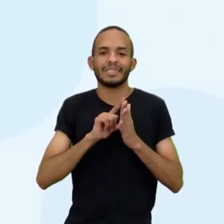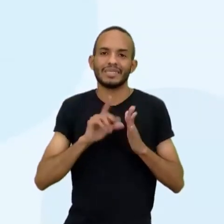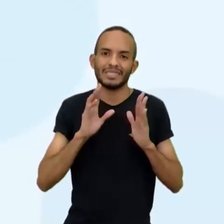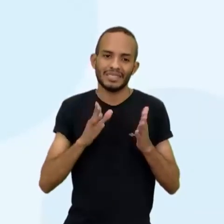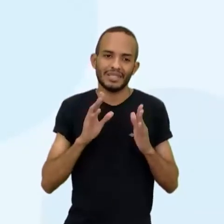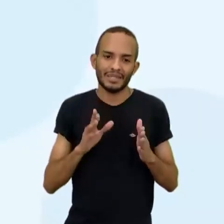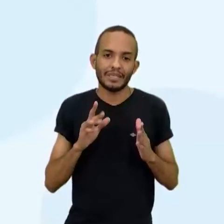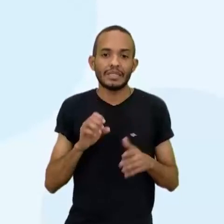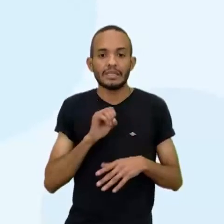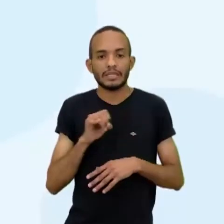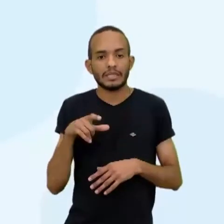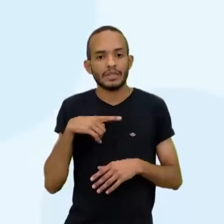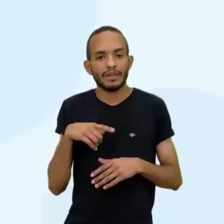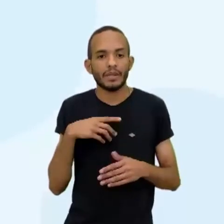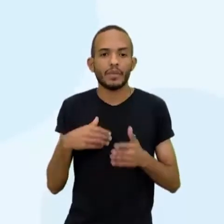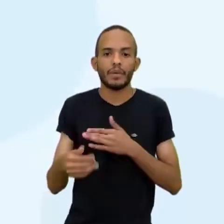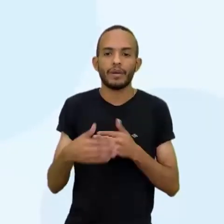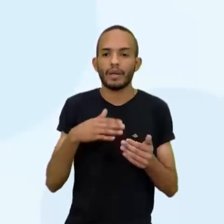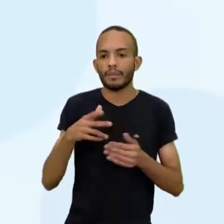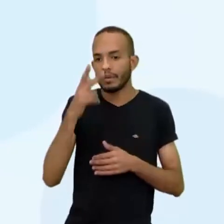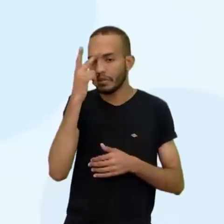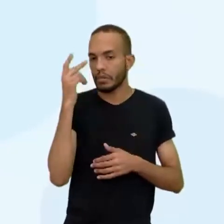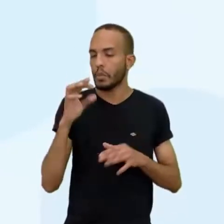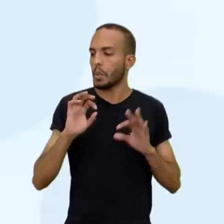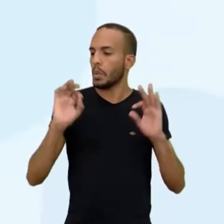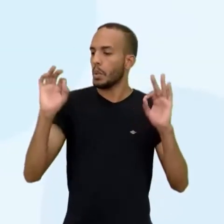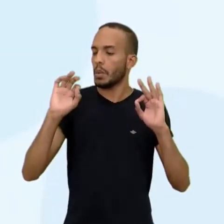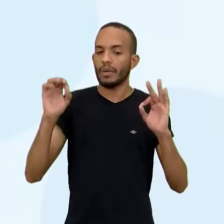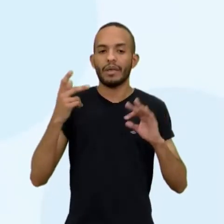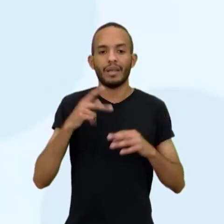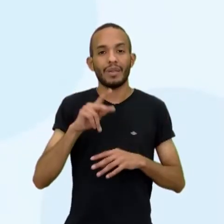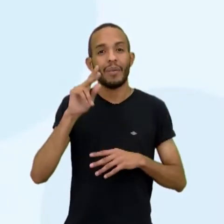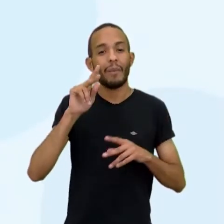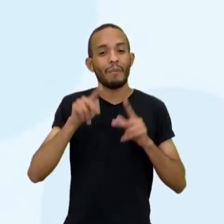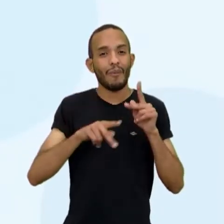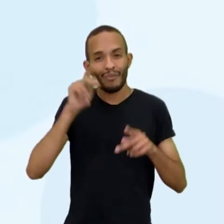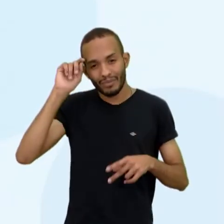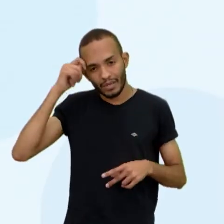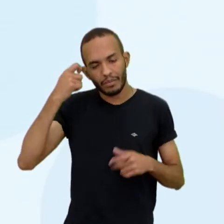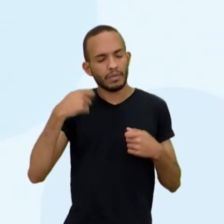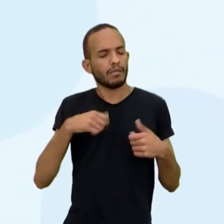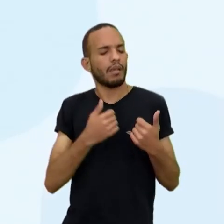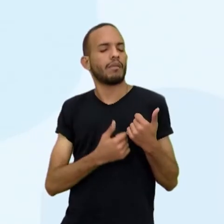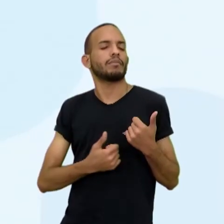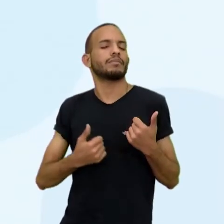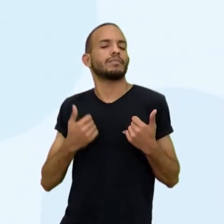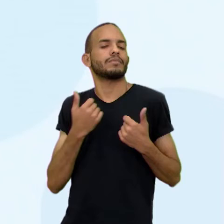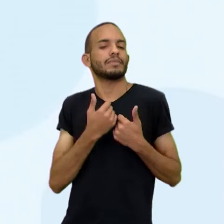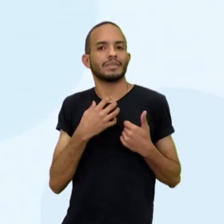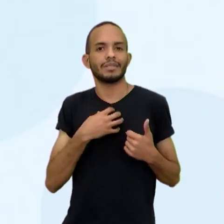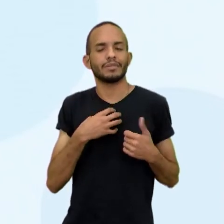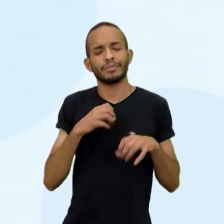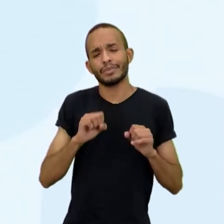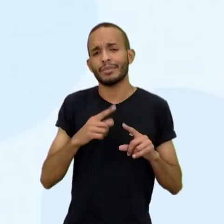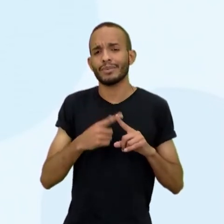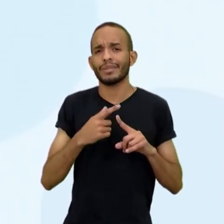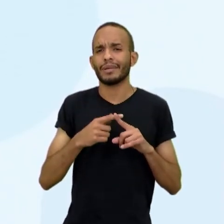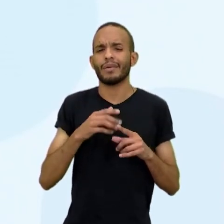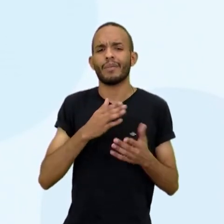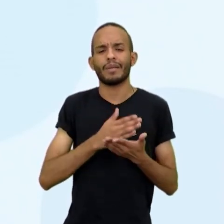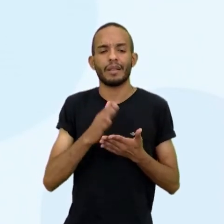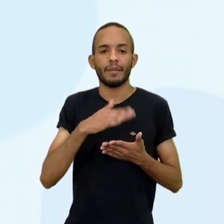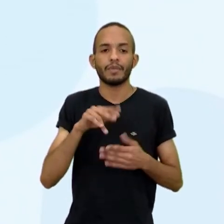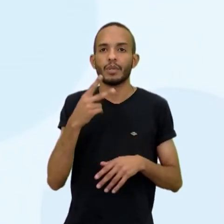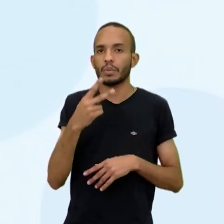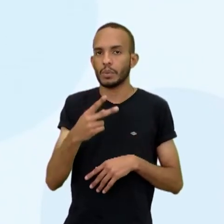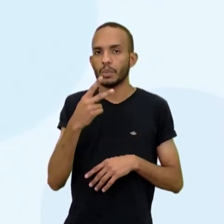né? Se tivesse alguém que, para assim, vai descer, deveria ser o povo negro. Né? Exatamente. Porque... Aí eu tenho aqui eu vou mostrar só 2